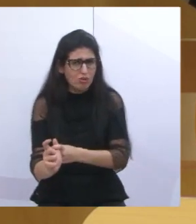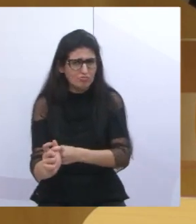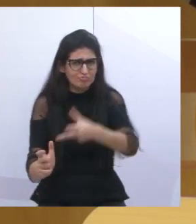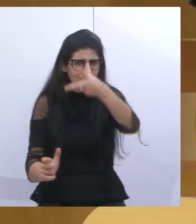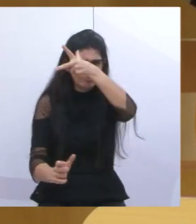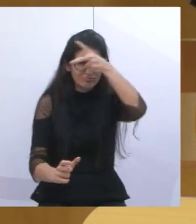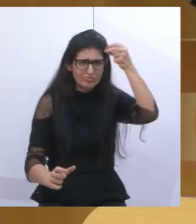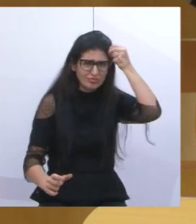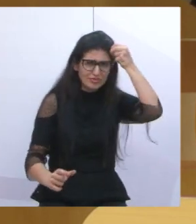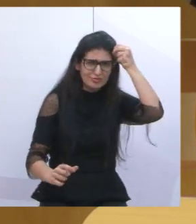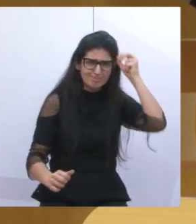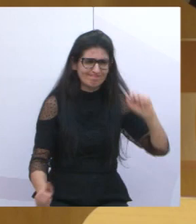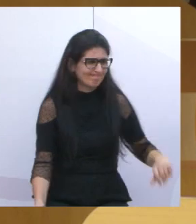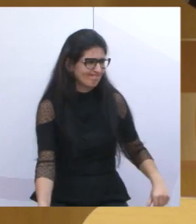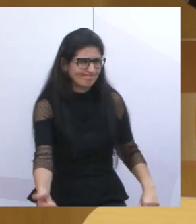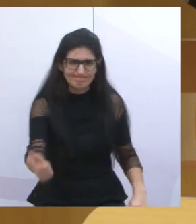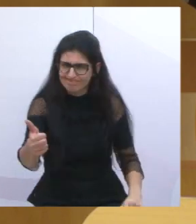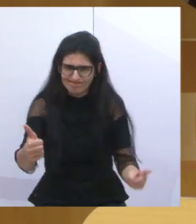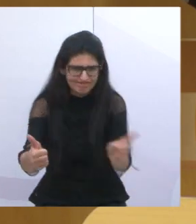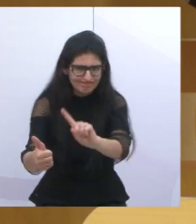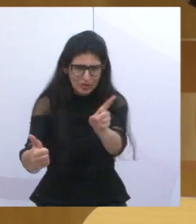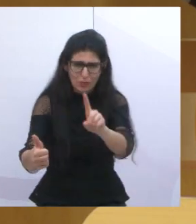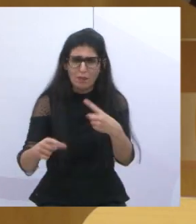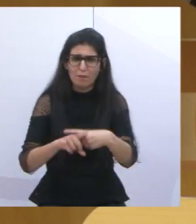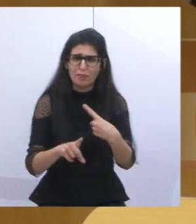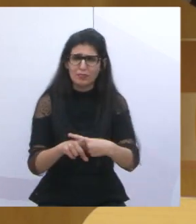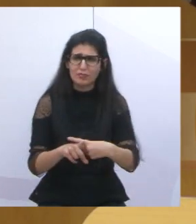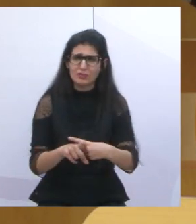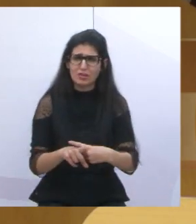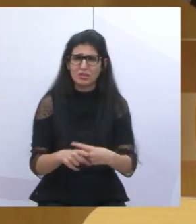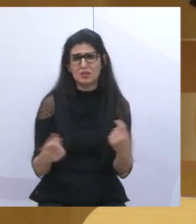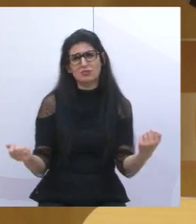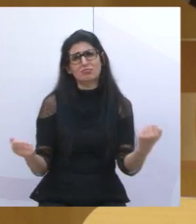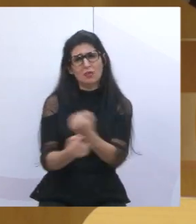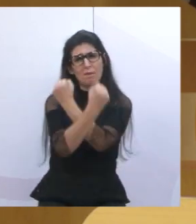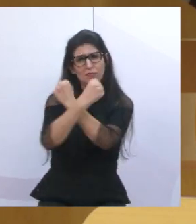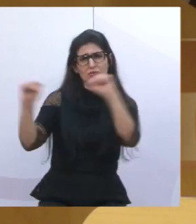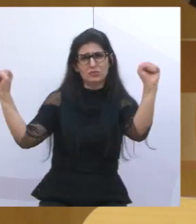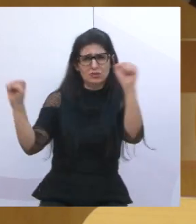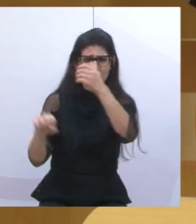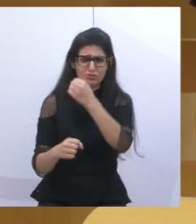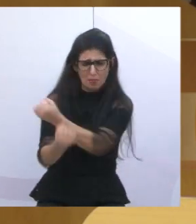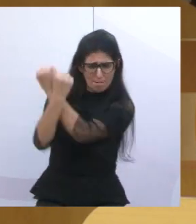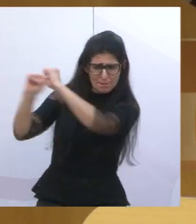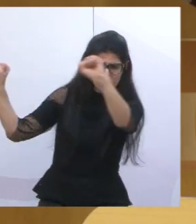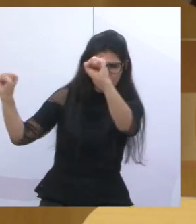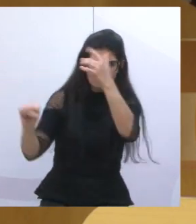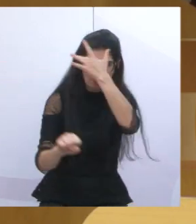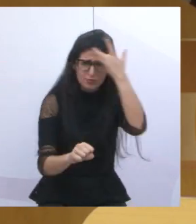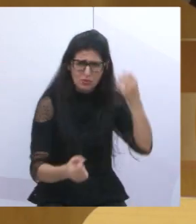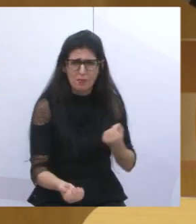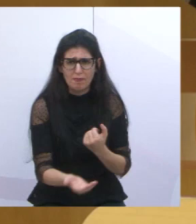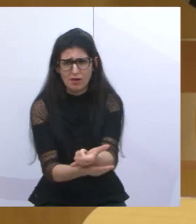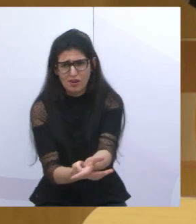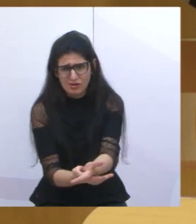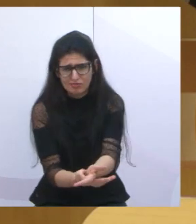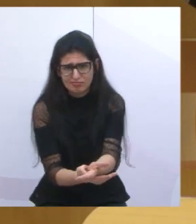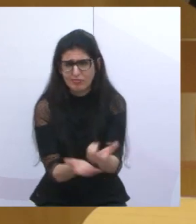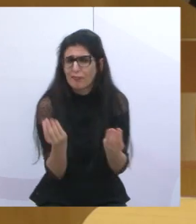Prefeitura em razão da impossibilidade da localização do devedor e pela inexistência de bem capazes de suprir essa dívida.